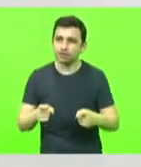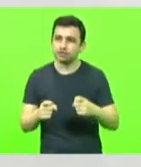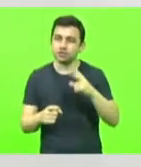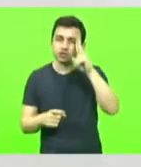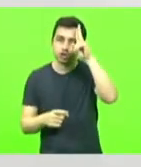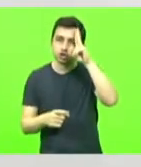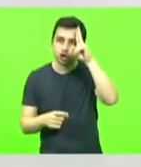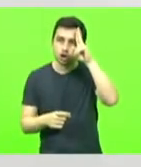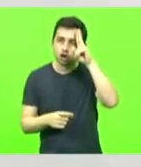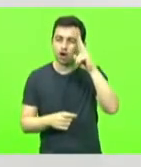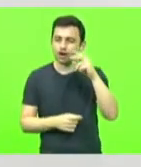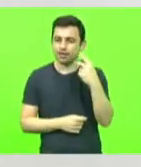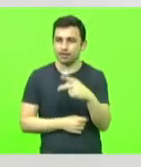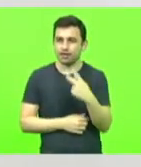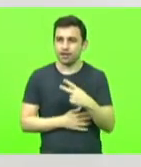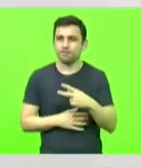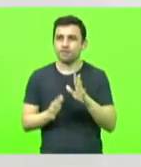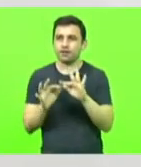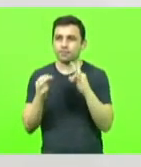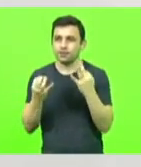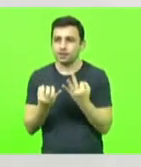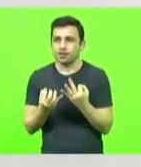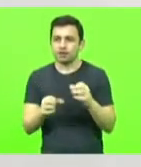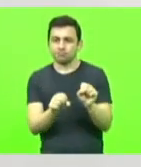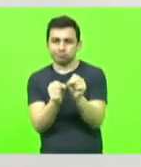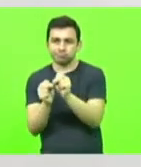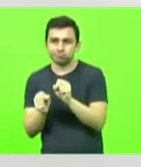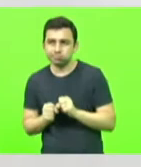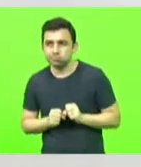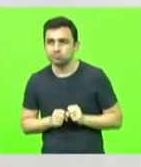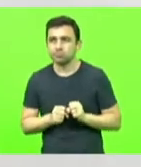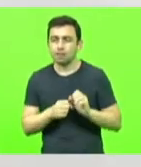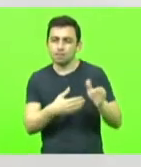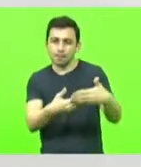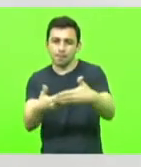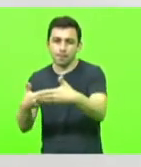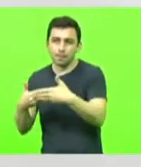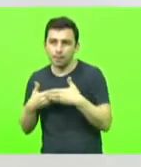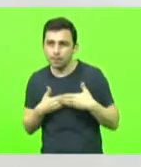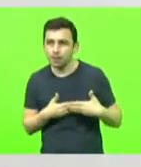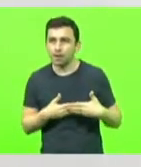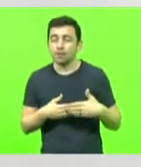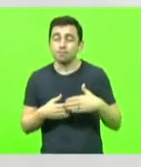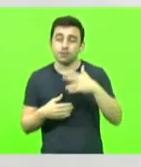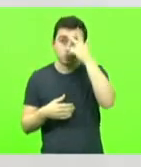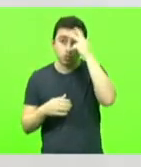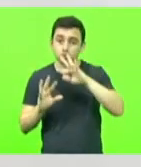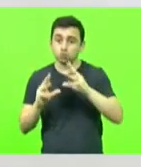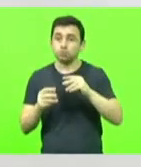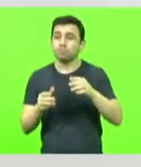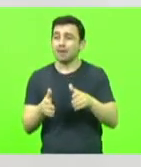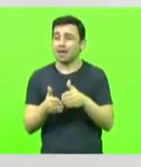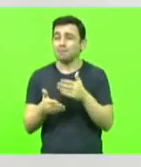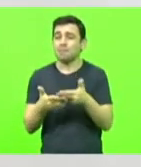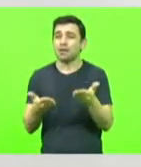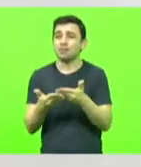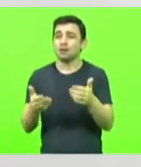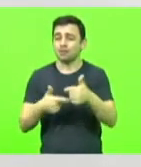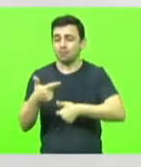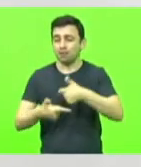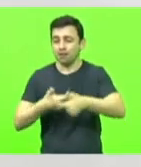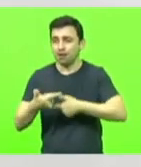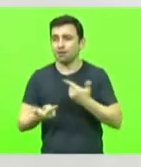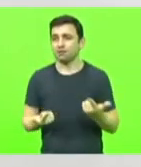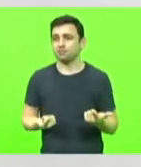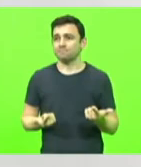família, o desastre fecha as portas de um comércio, o desastre faz a população perder empregos. Temos muitos riscos e ameaças no